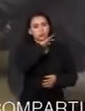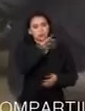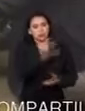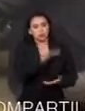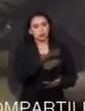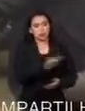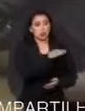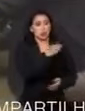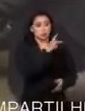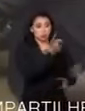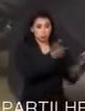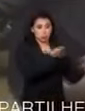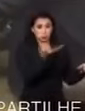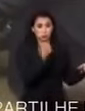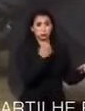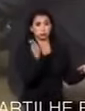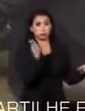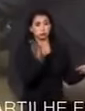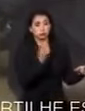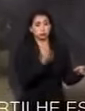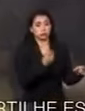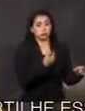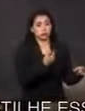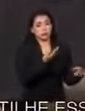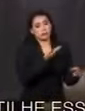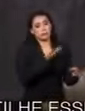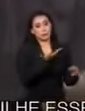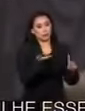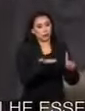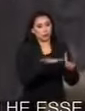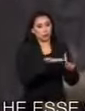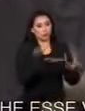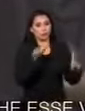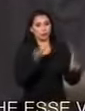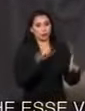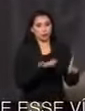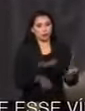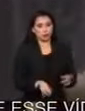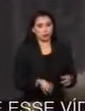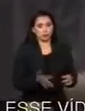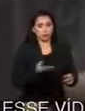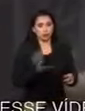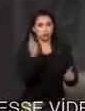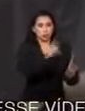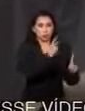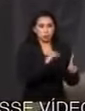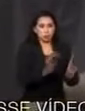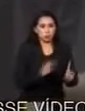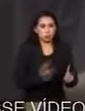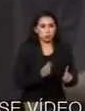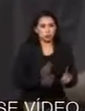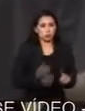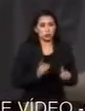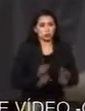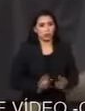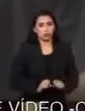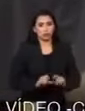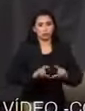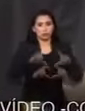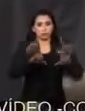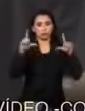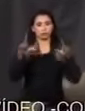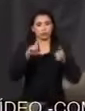número de torturas, de denúncias sobre torturas, tem sido cada vez mais crescentes. O artigo 312